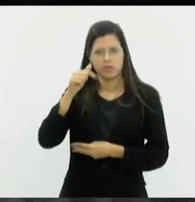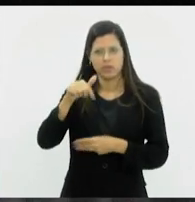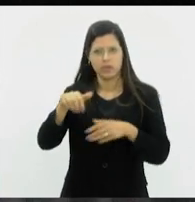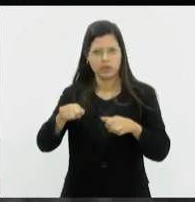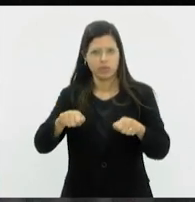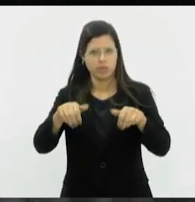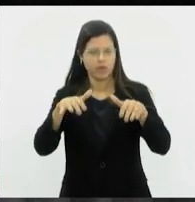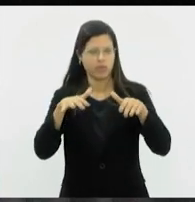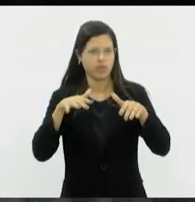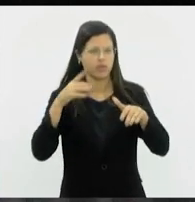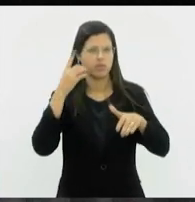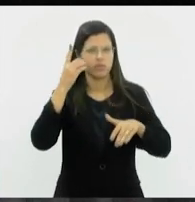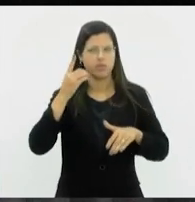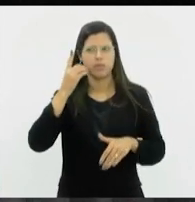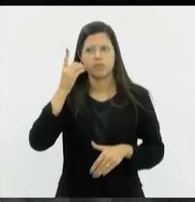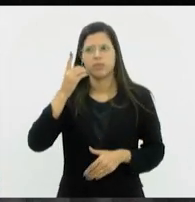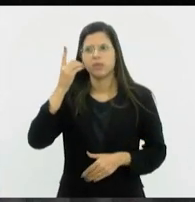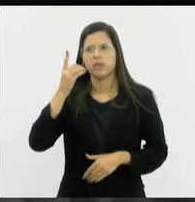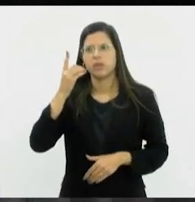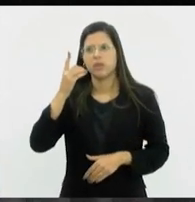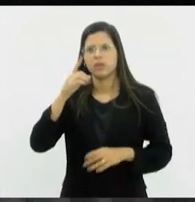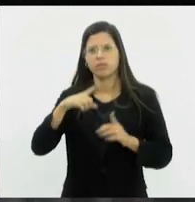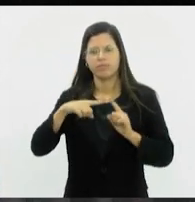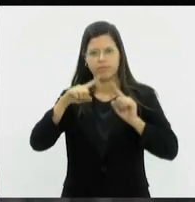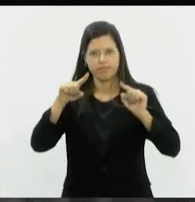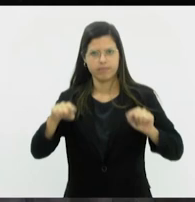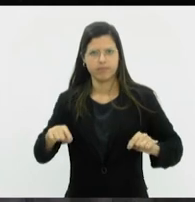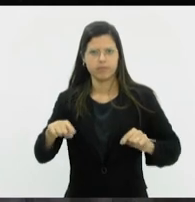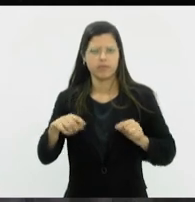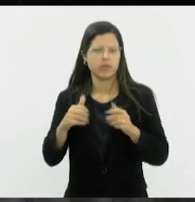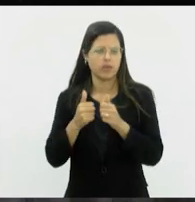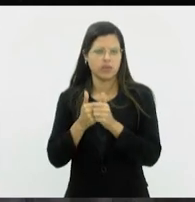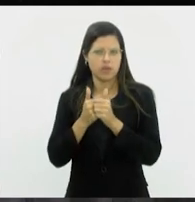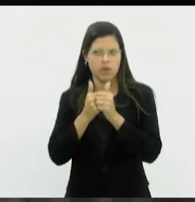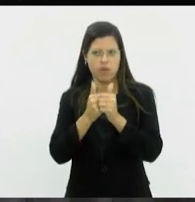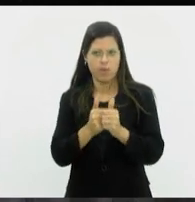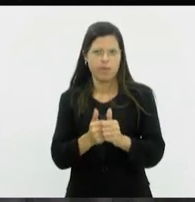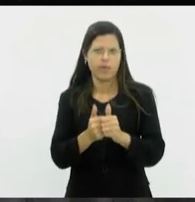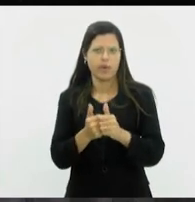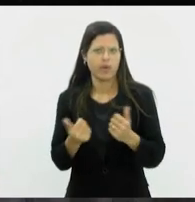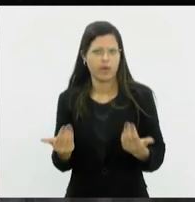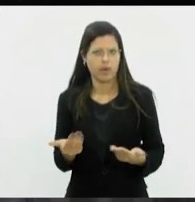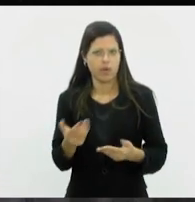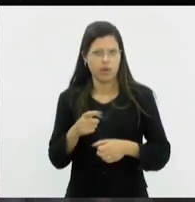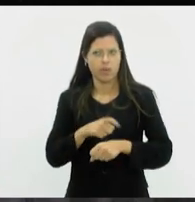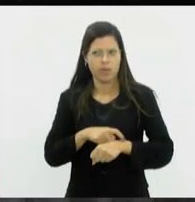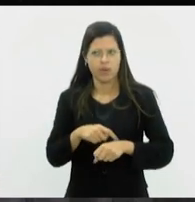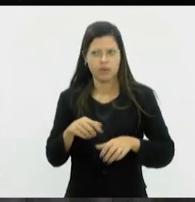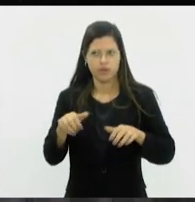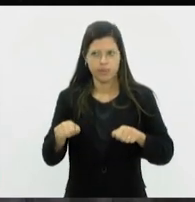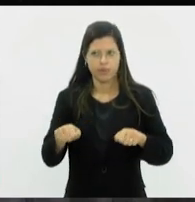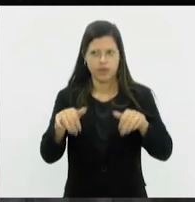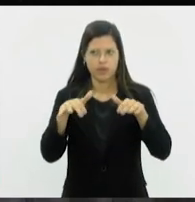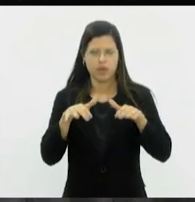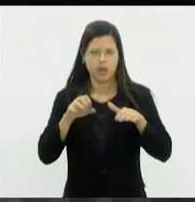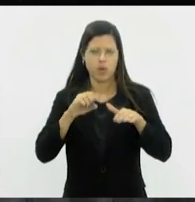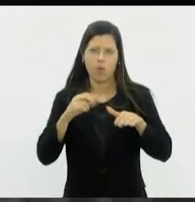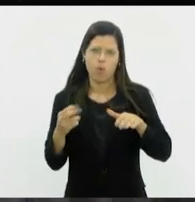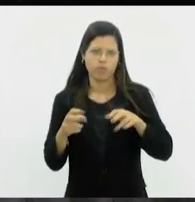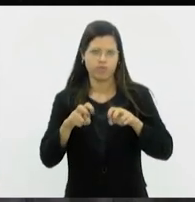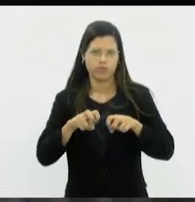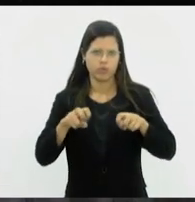deputados e deputadas e servidores que nos acompanham neste momento aqui em plenário ou nos